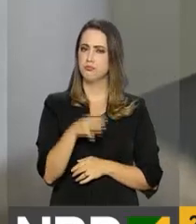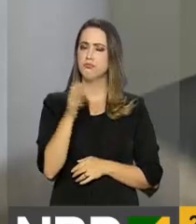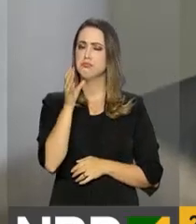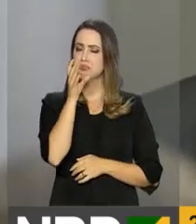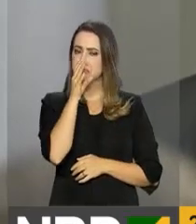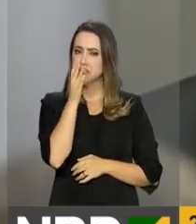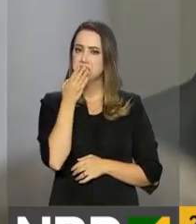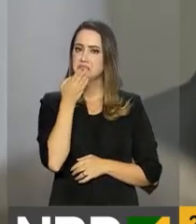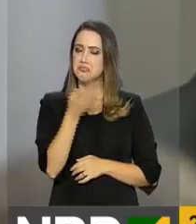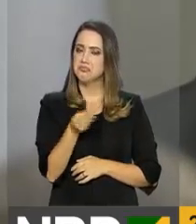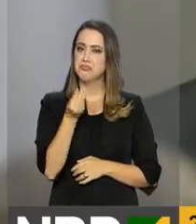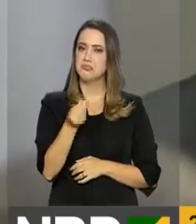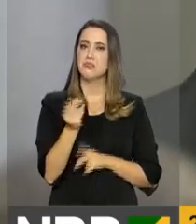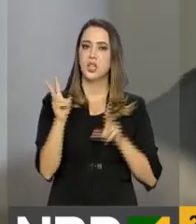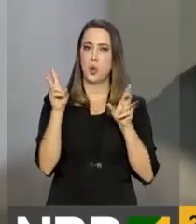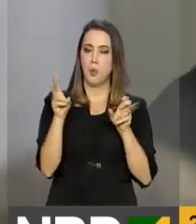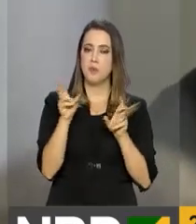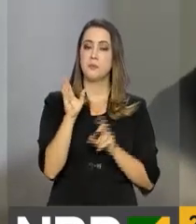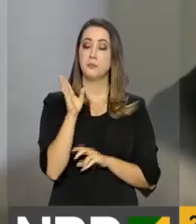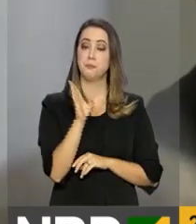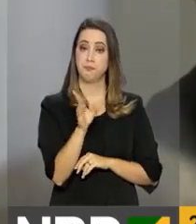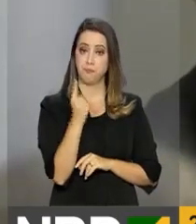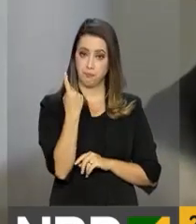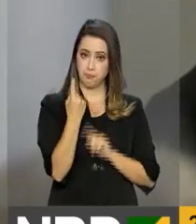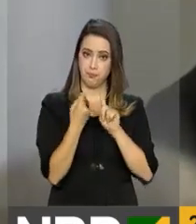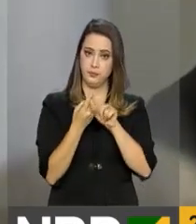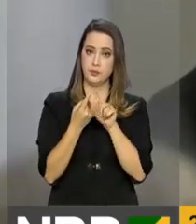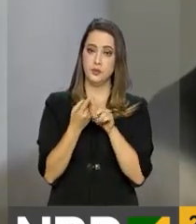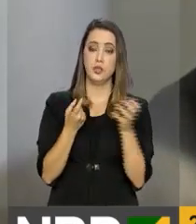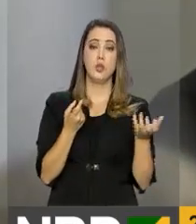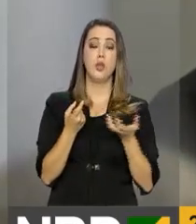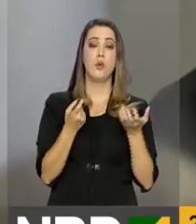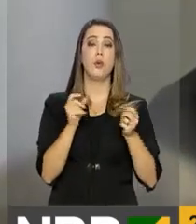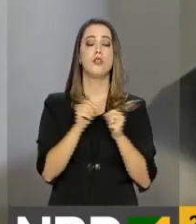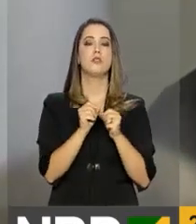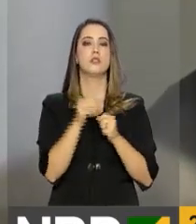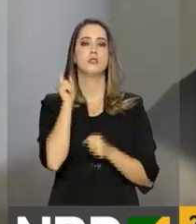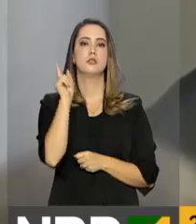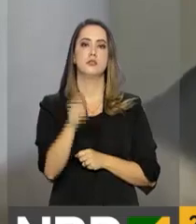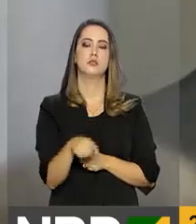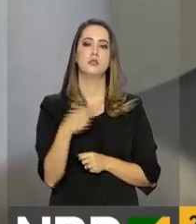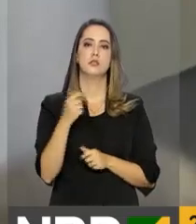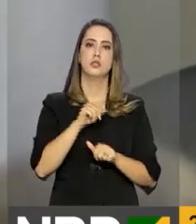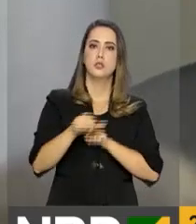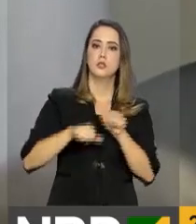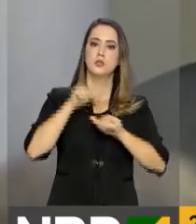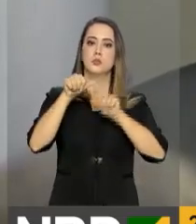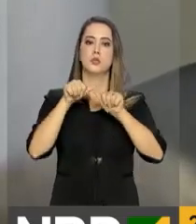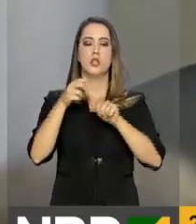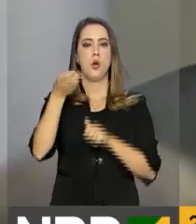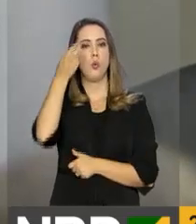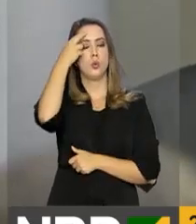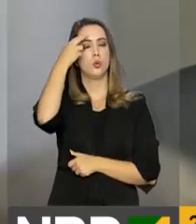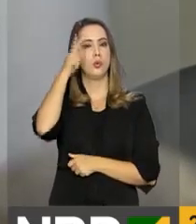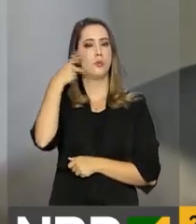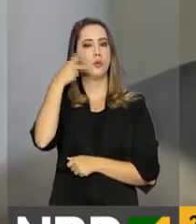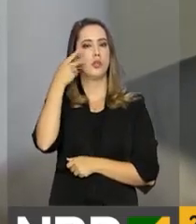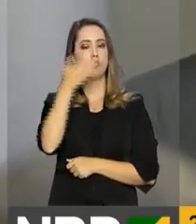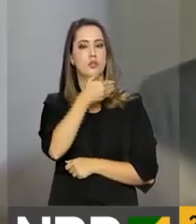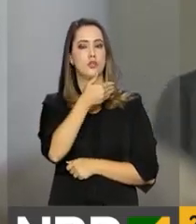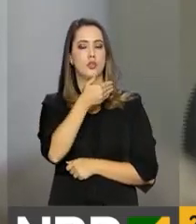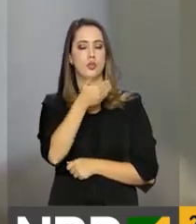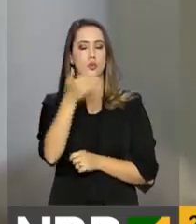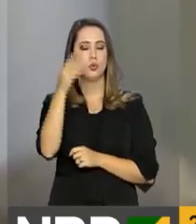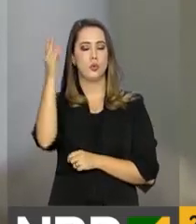faço uma observação, porque uma das coisas que eu quero muito fazer, meus senhores, minhas senhoras, é mudar a cultura política do país.